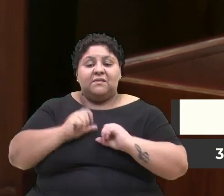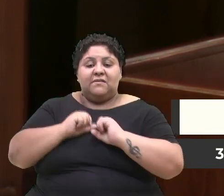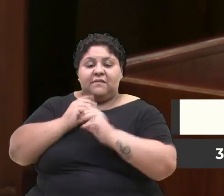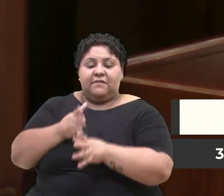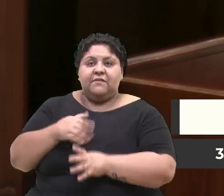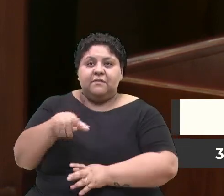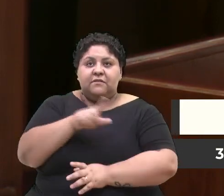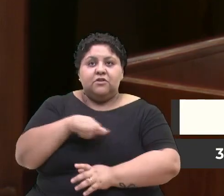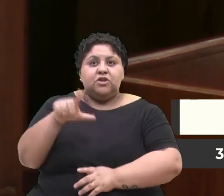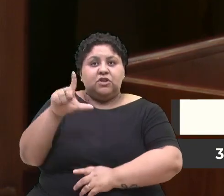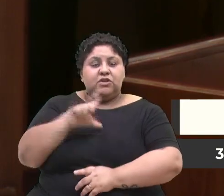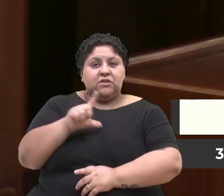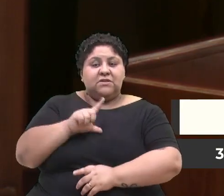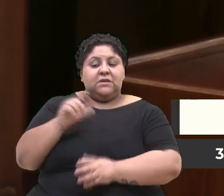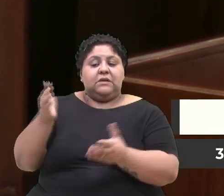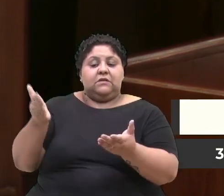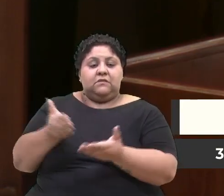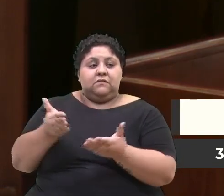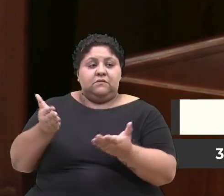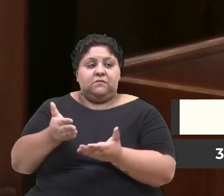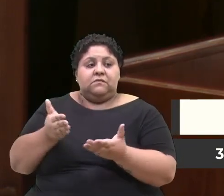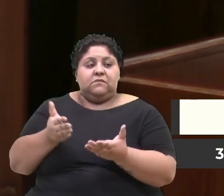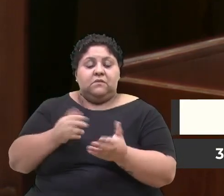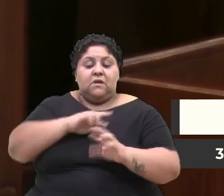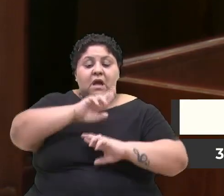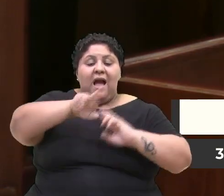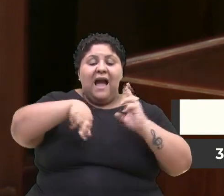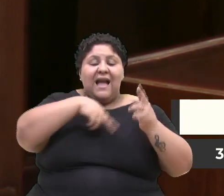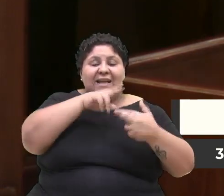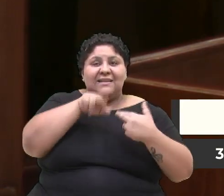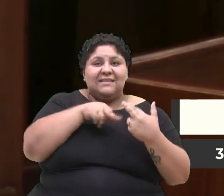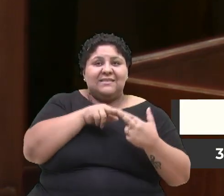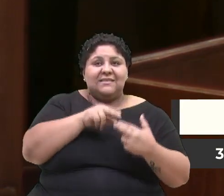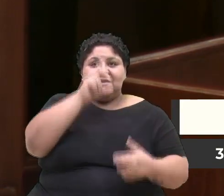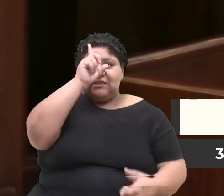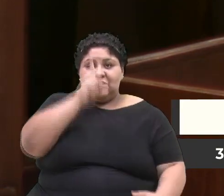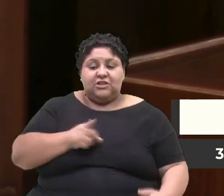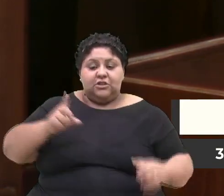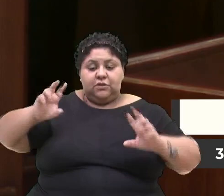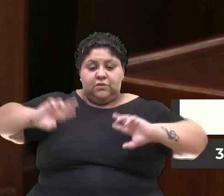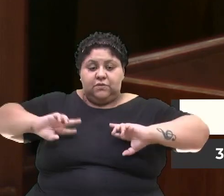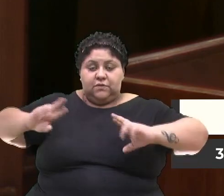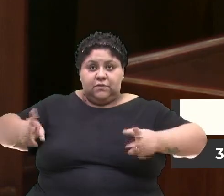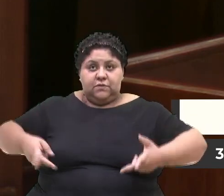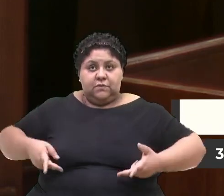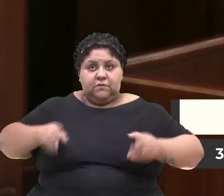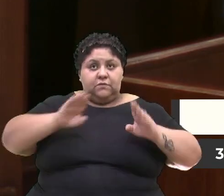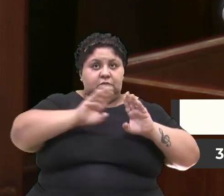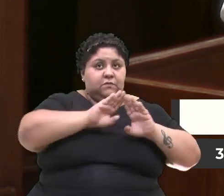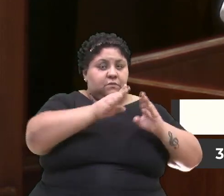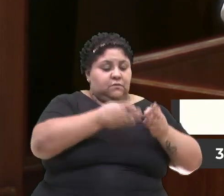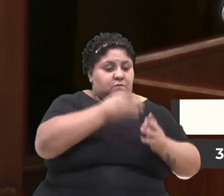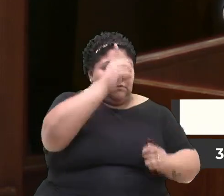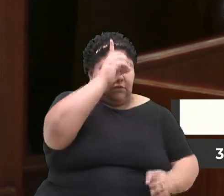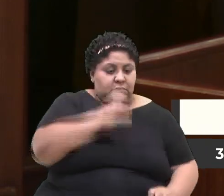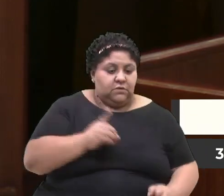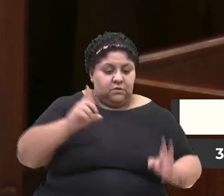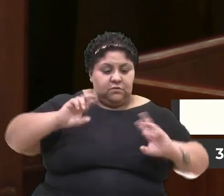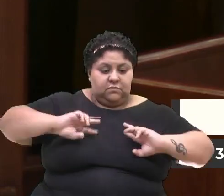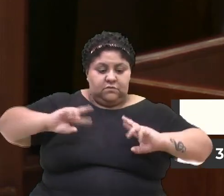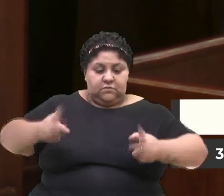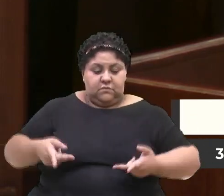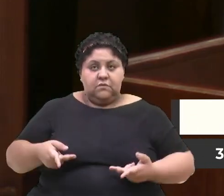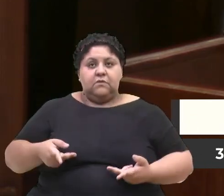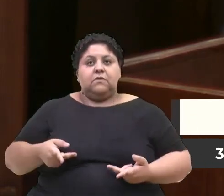nós teremos agora em relação aos direitos humanos, a Comissão de Direitos Humanos, que foi